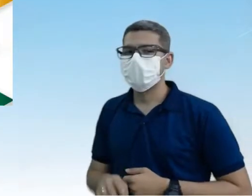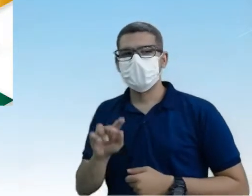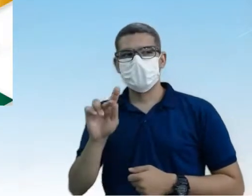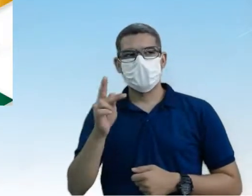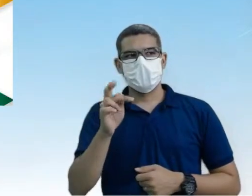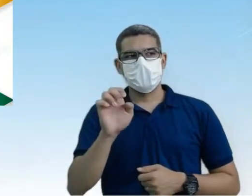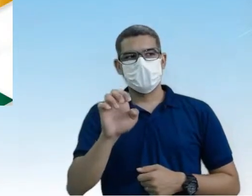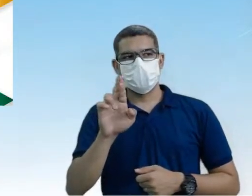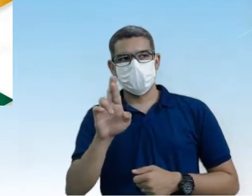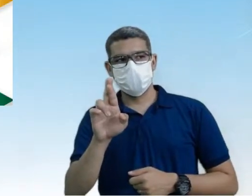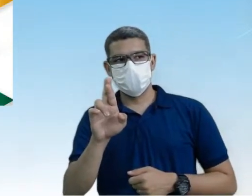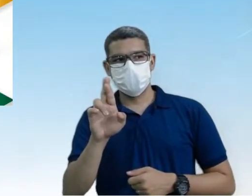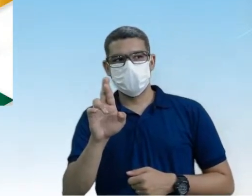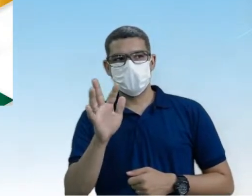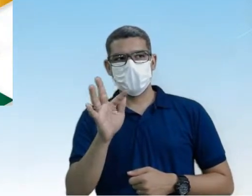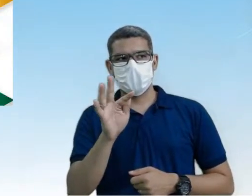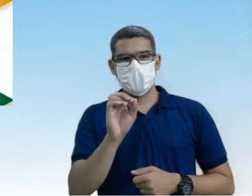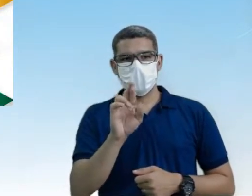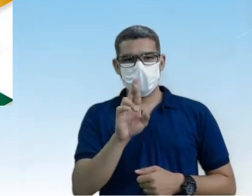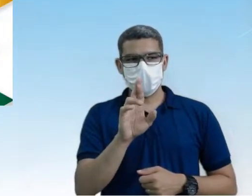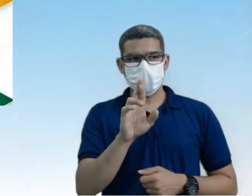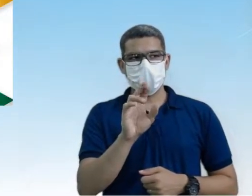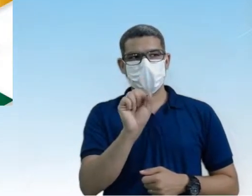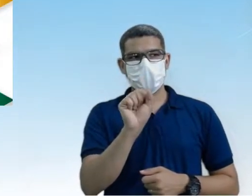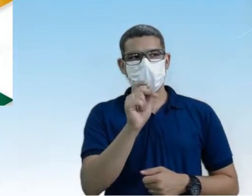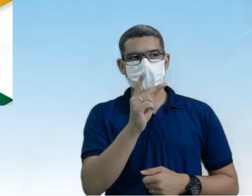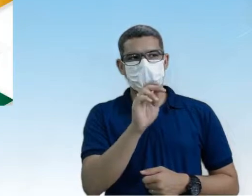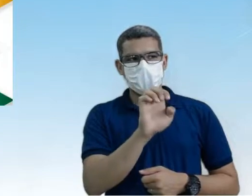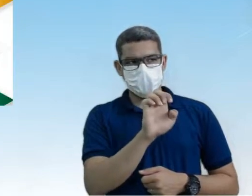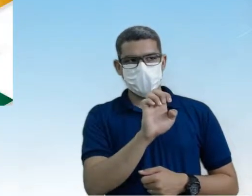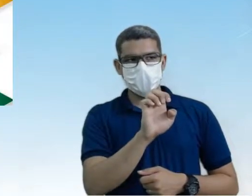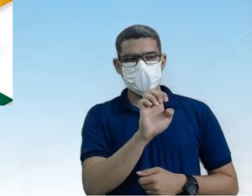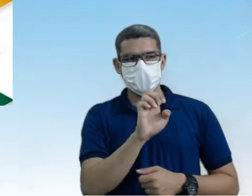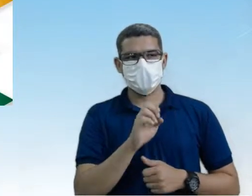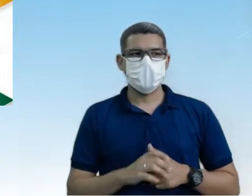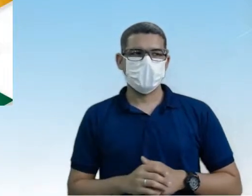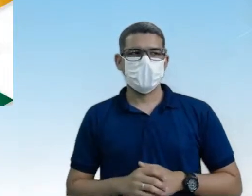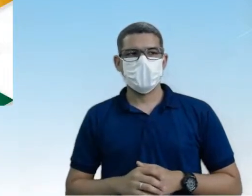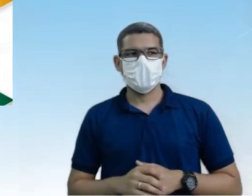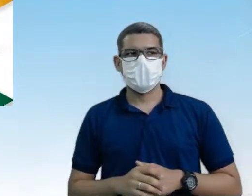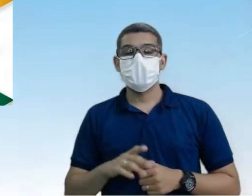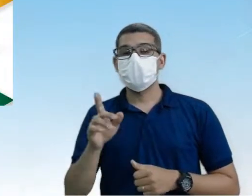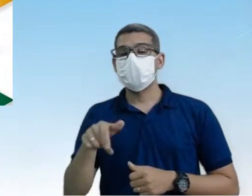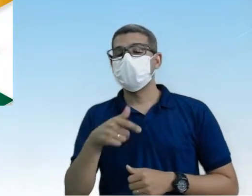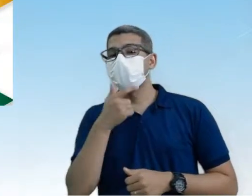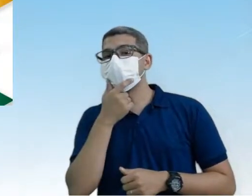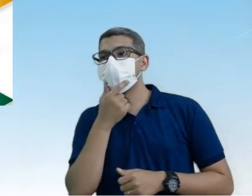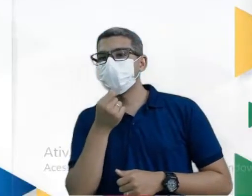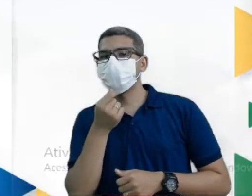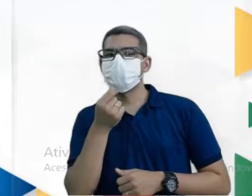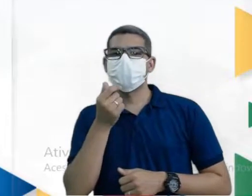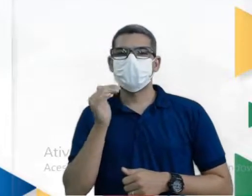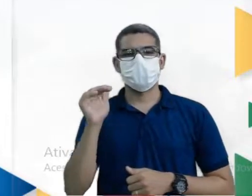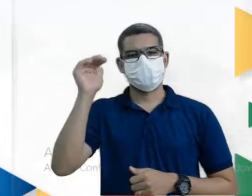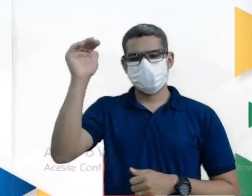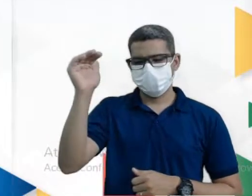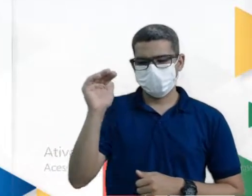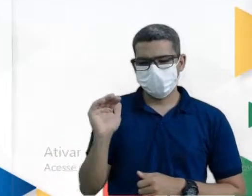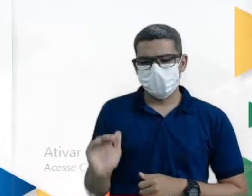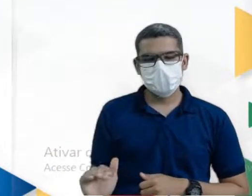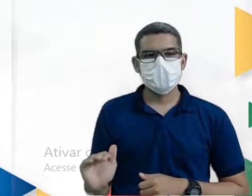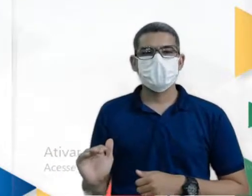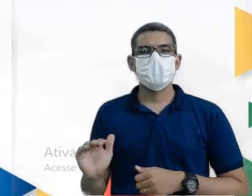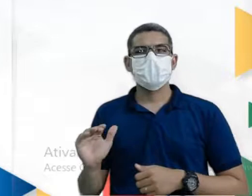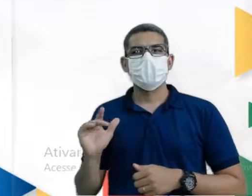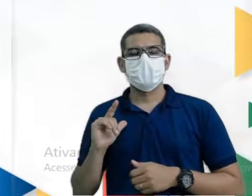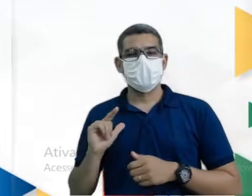que também é uma organização que tem aí o site abaixo, que convida homens e meninos a participarem